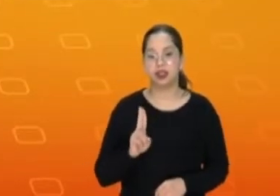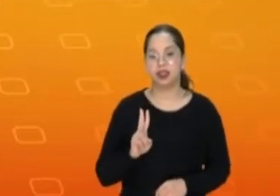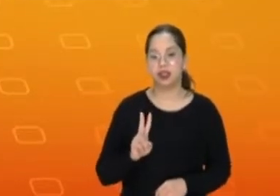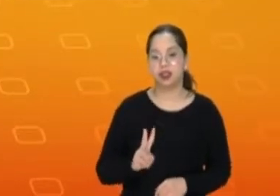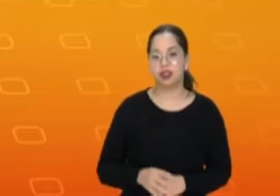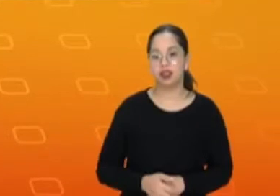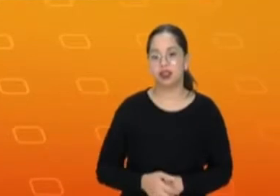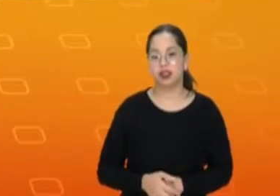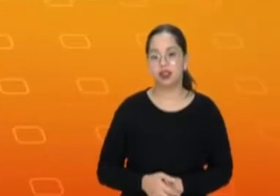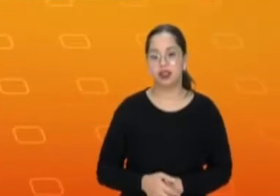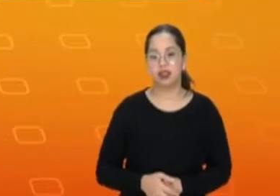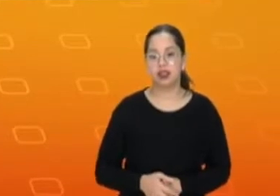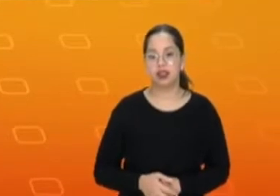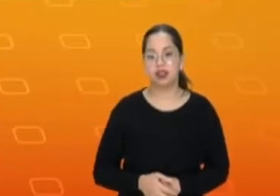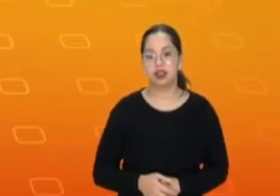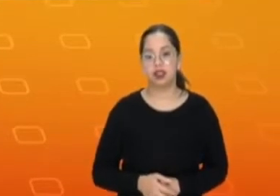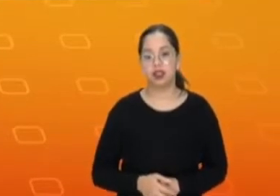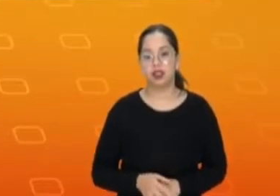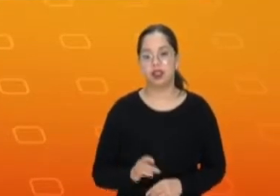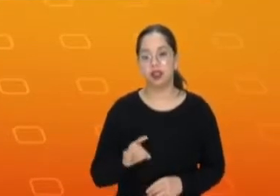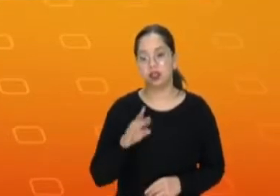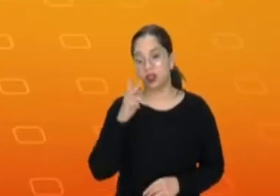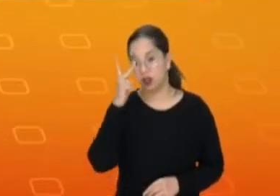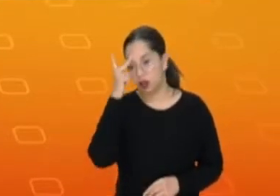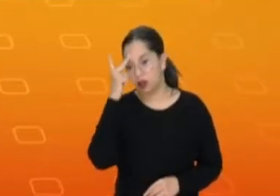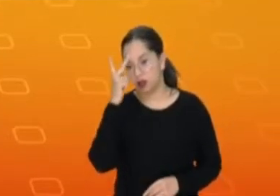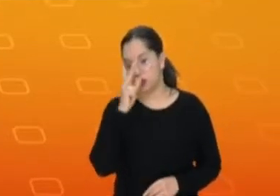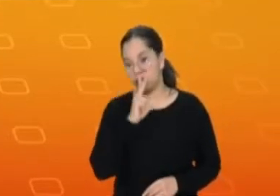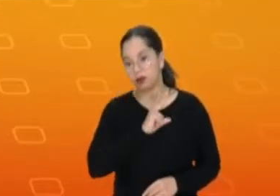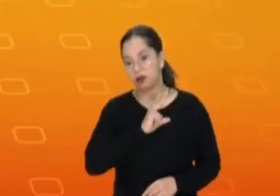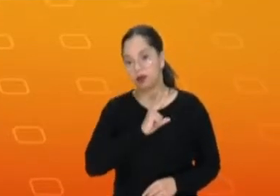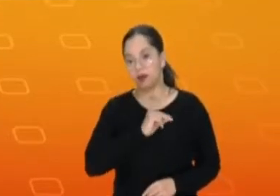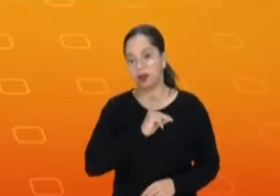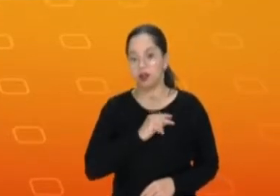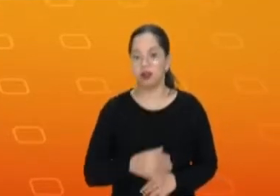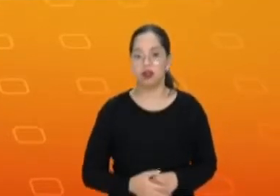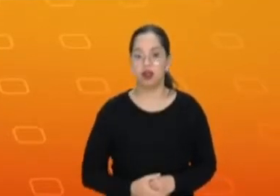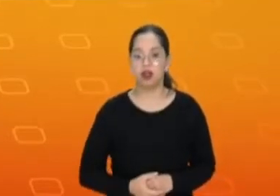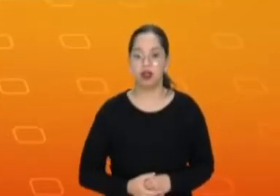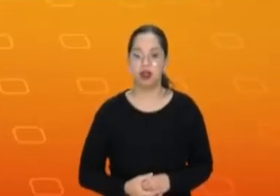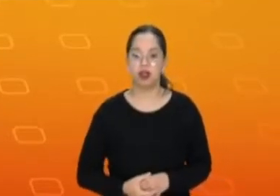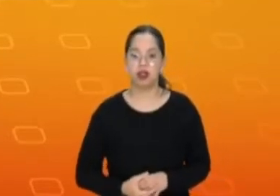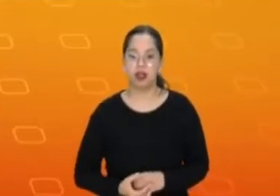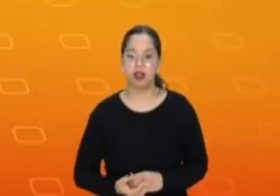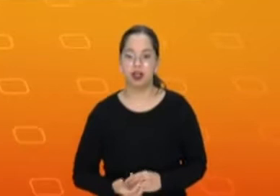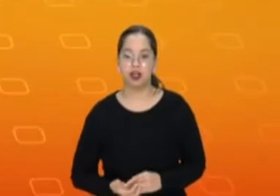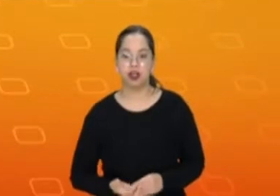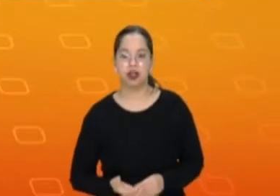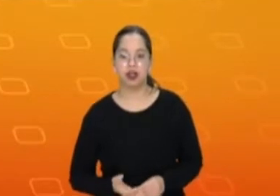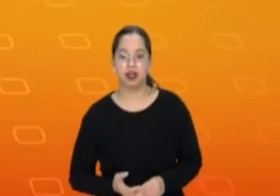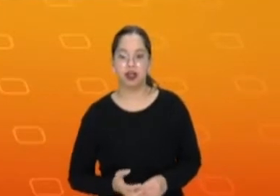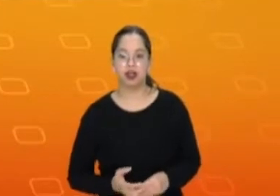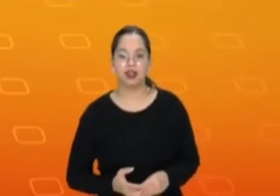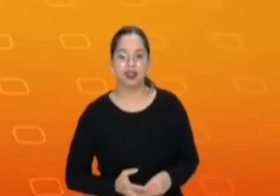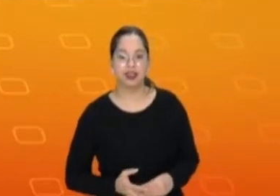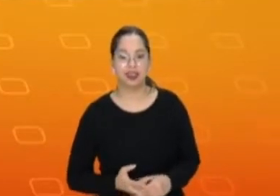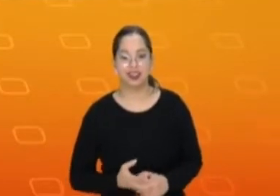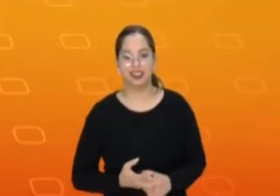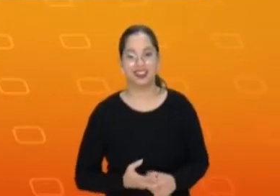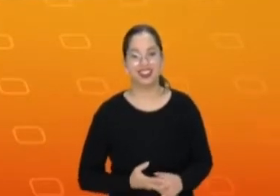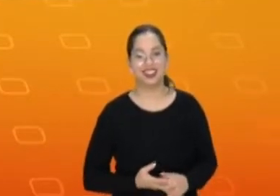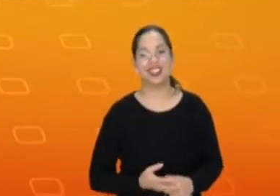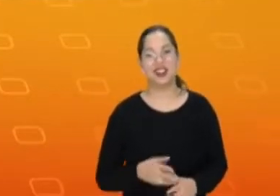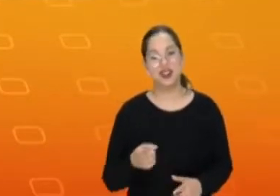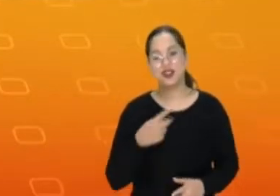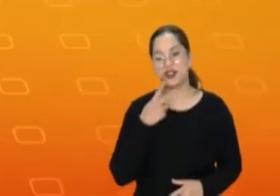Particularmente é um pouco o que eu acho, assim, não vou dizer que eu acho que isso é uma verdade. Até estou vendo aqui o Antônio